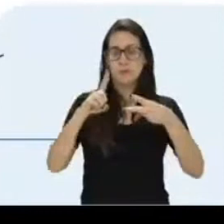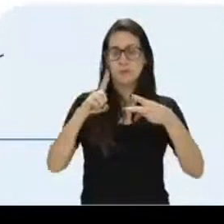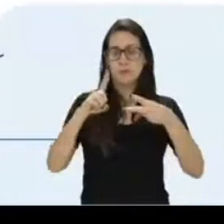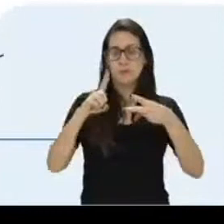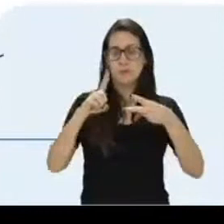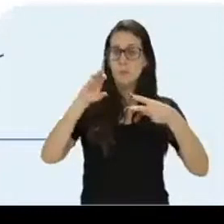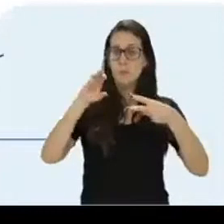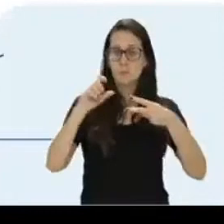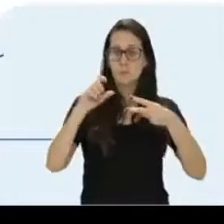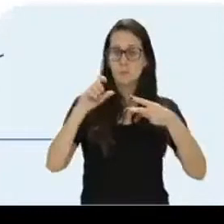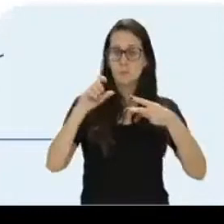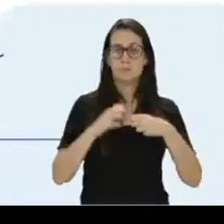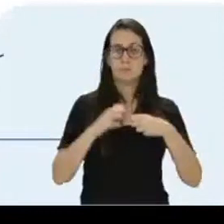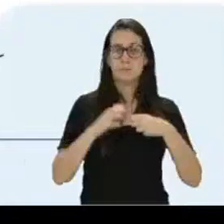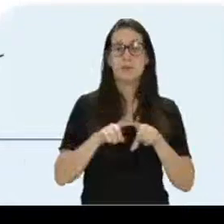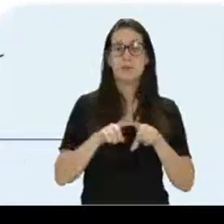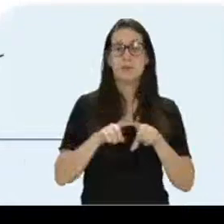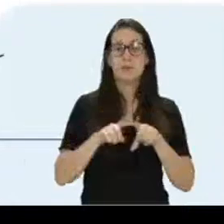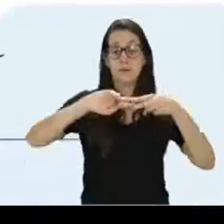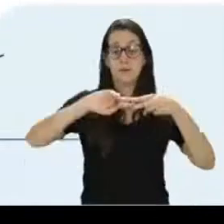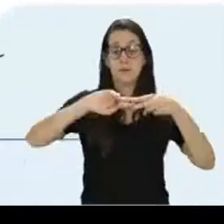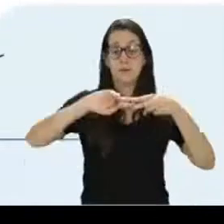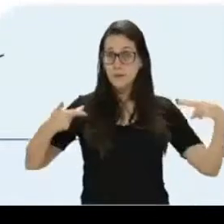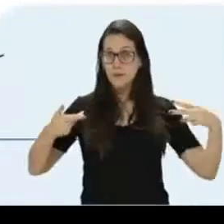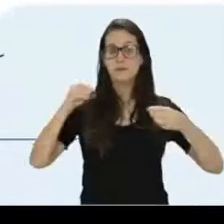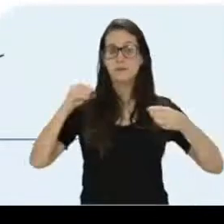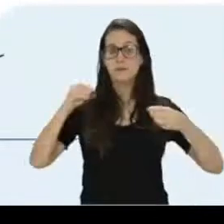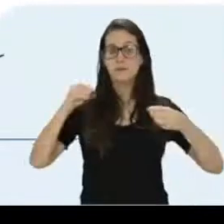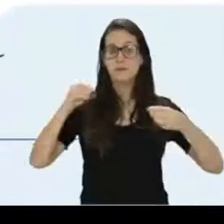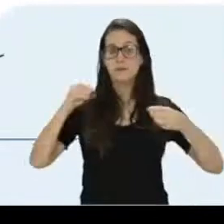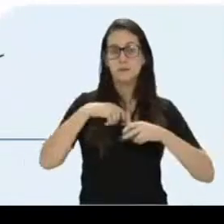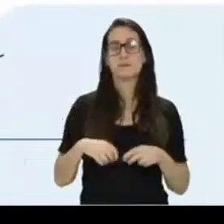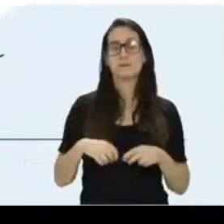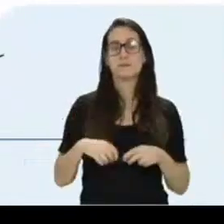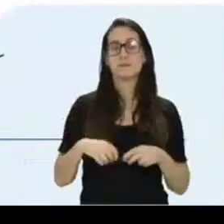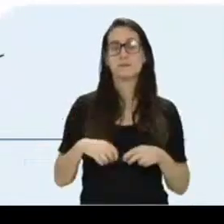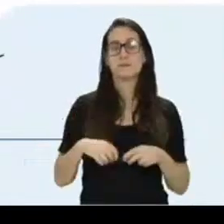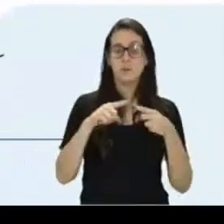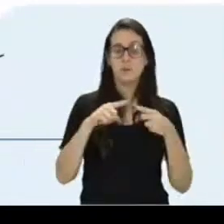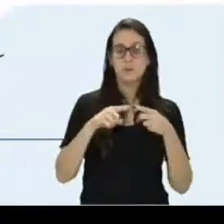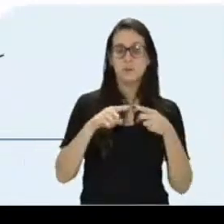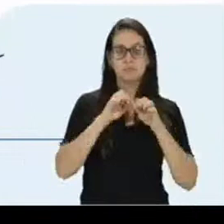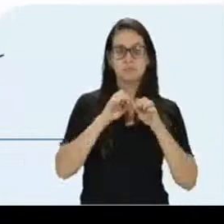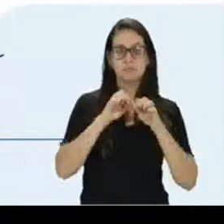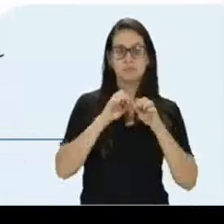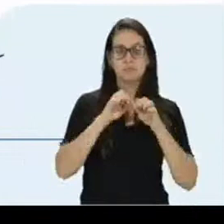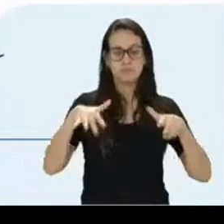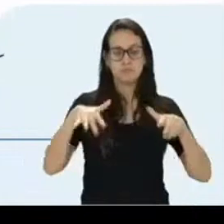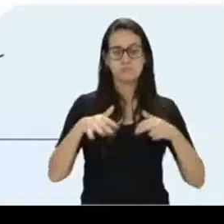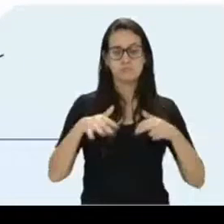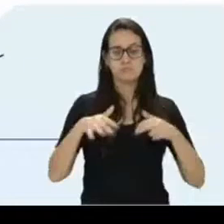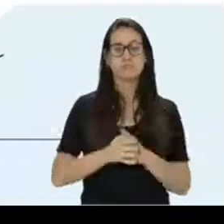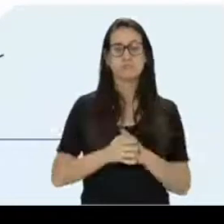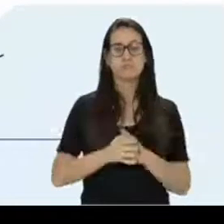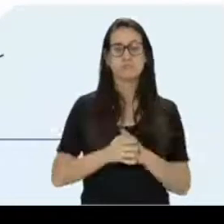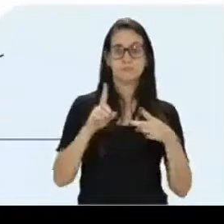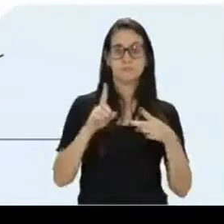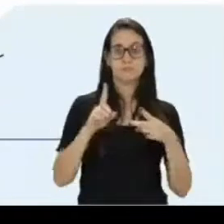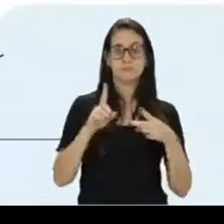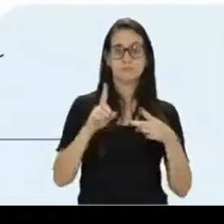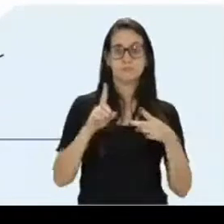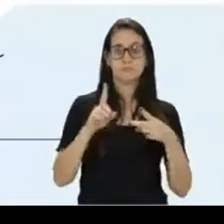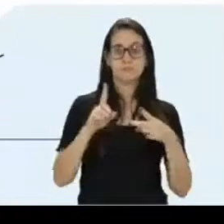e também possui material genético, DNA, que no caso dos procariontes, eles se encontram dispersos no citoplasma.